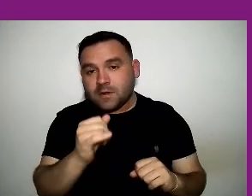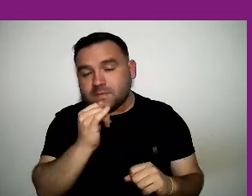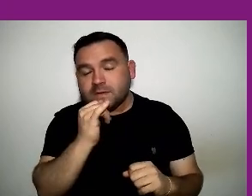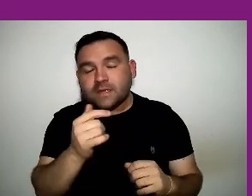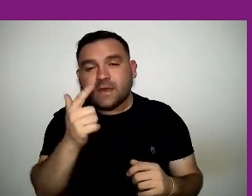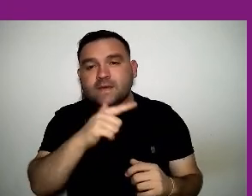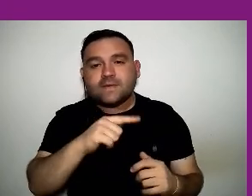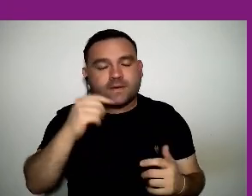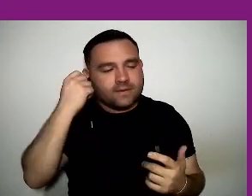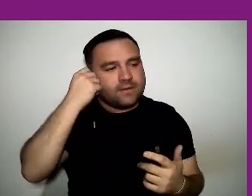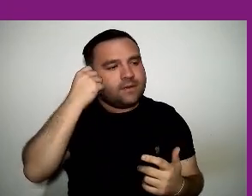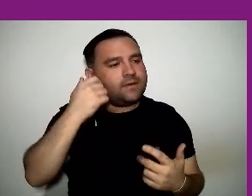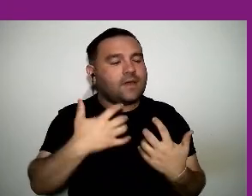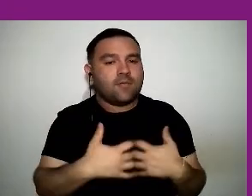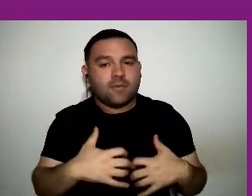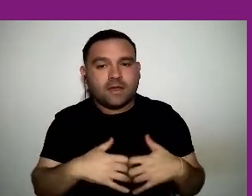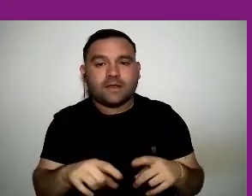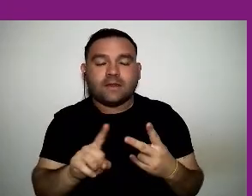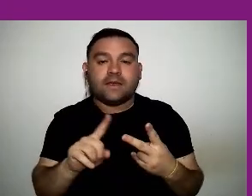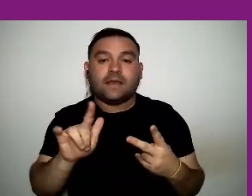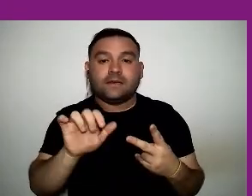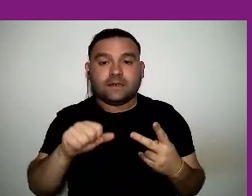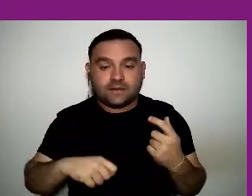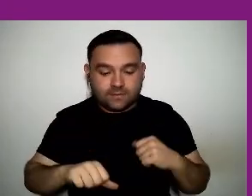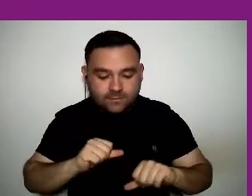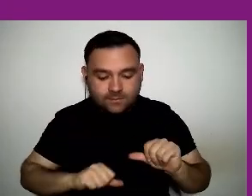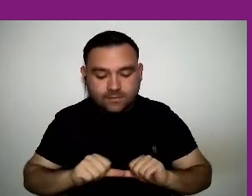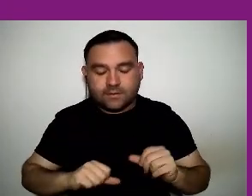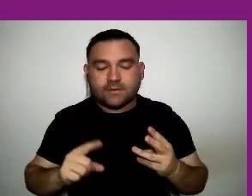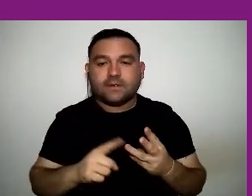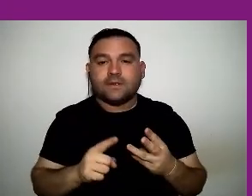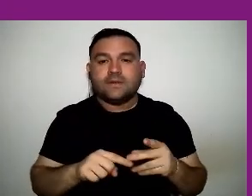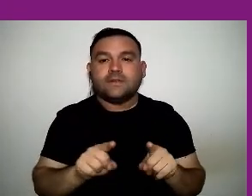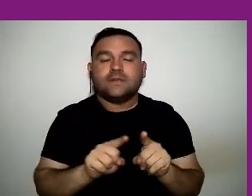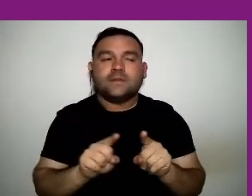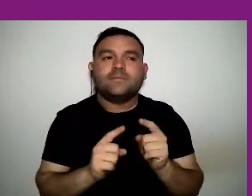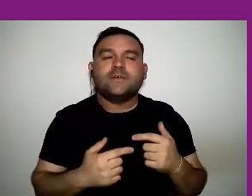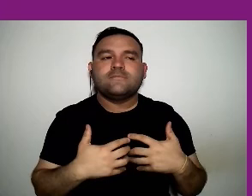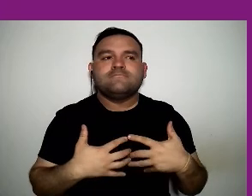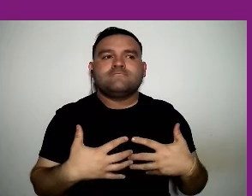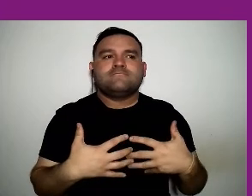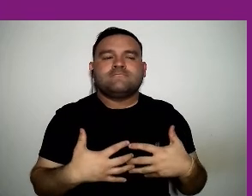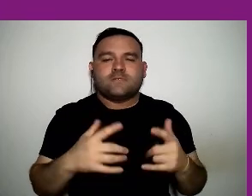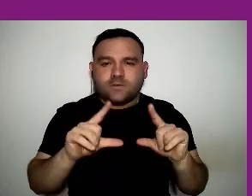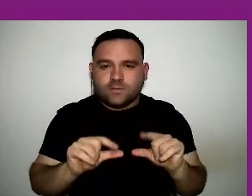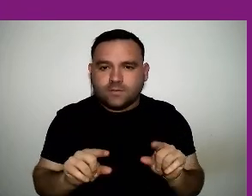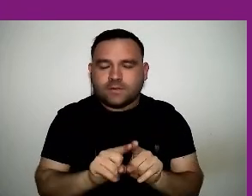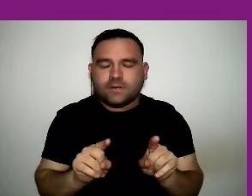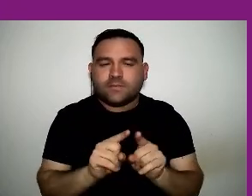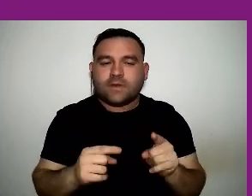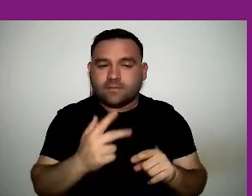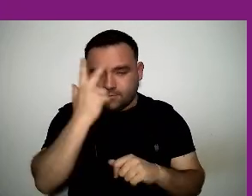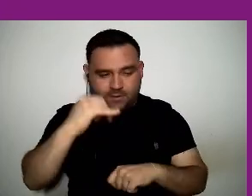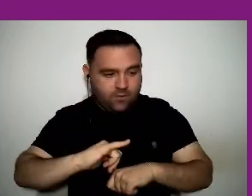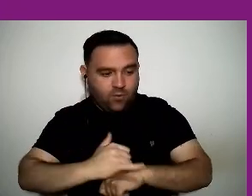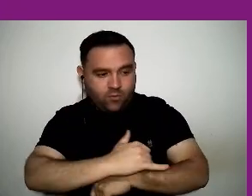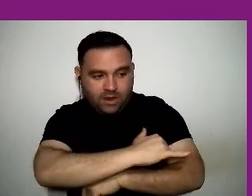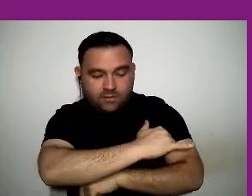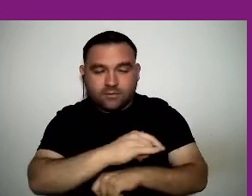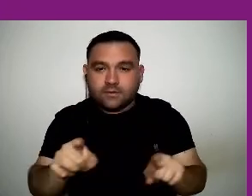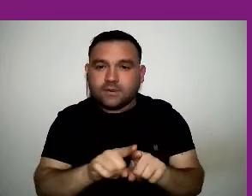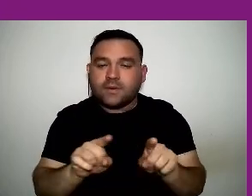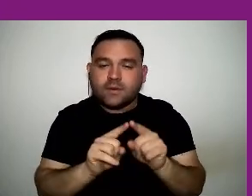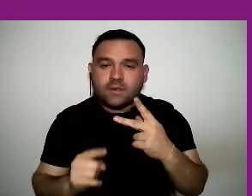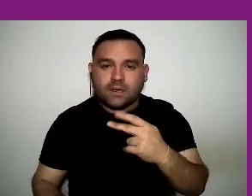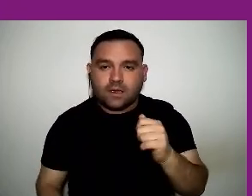garantindo a mecânica, garantindo troca gasosa e garantindo menor trabalho respiratório. Então, pacientes obesos, a